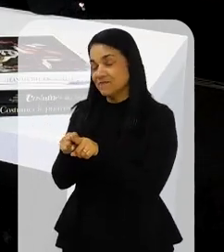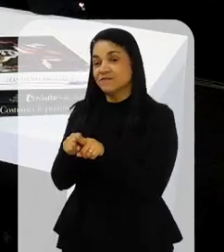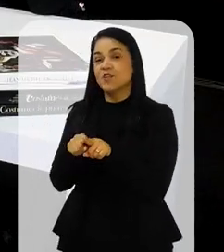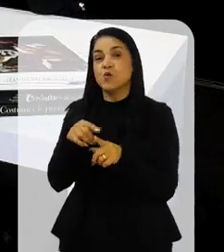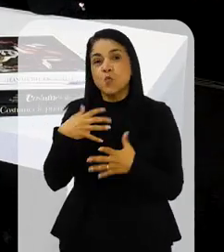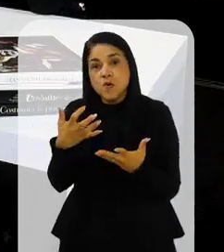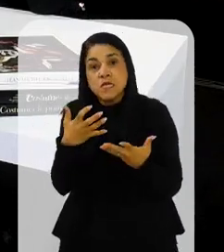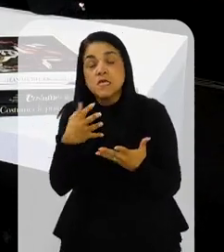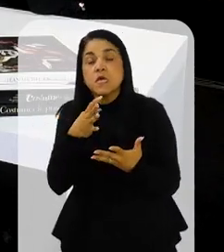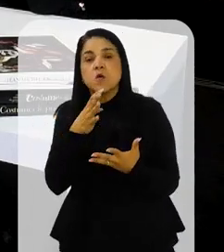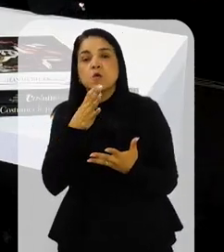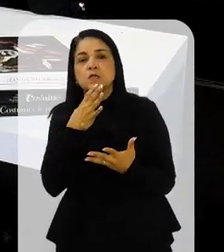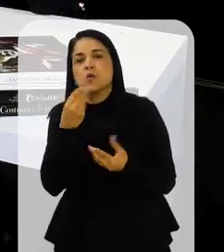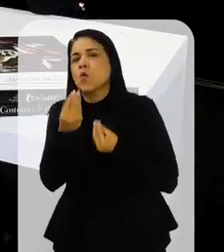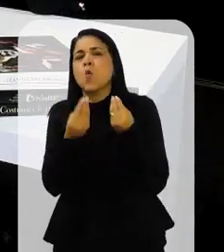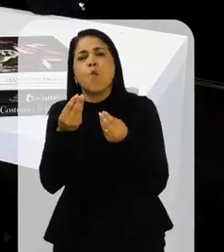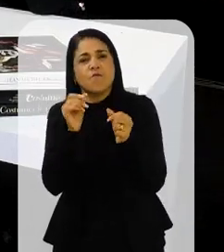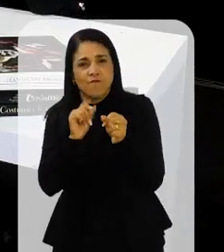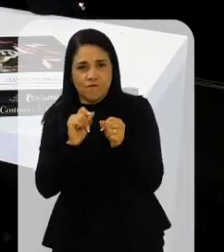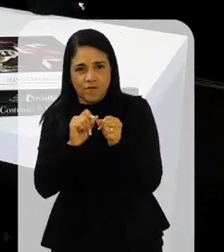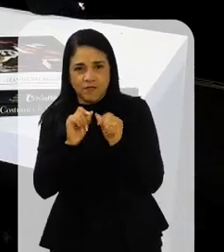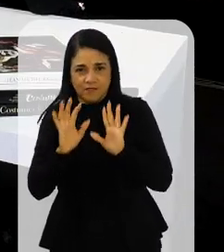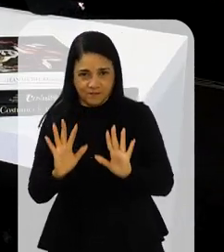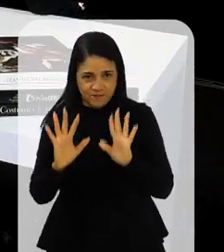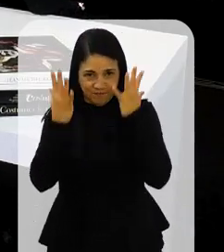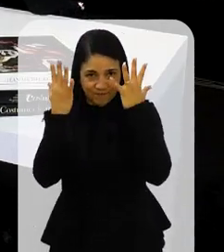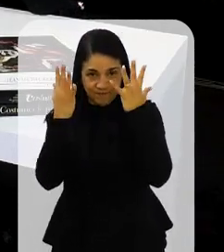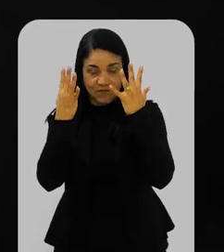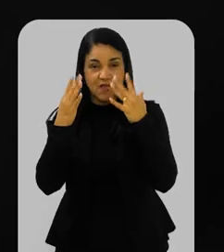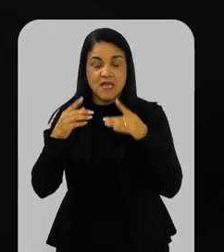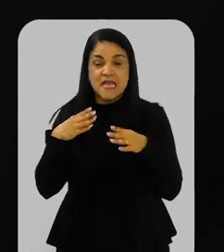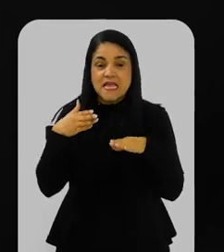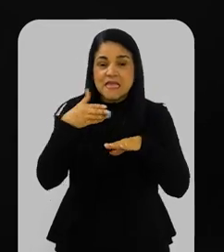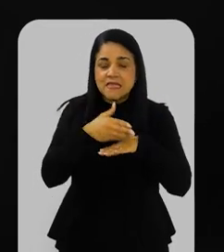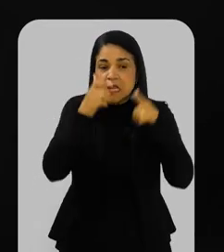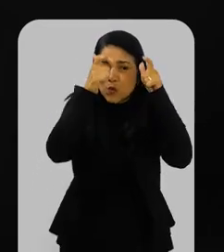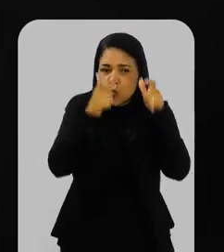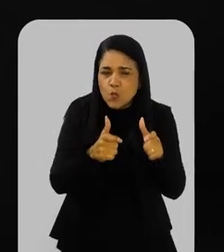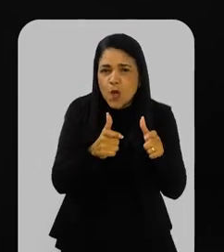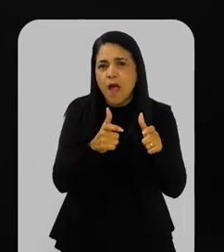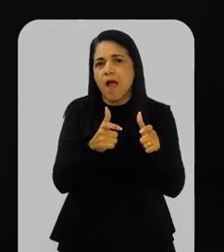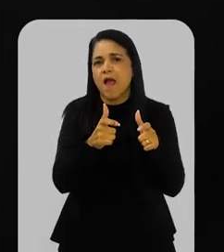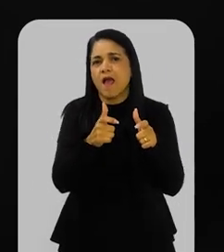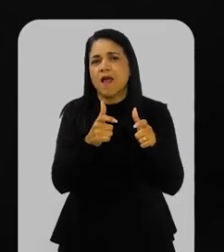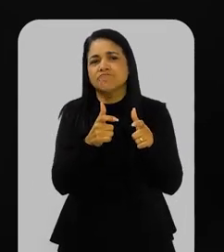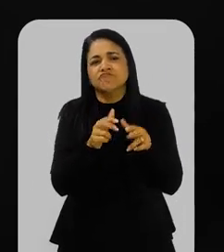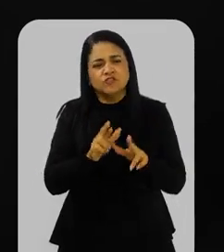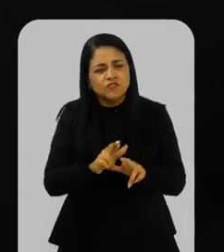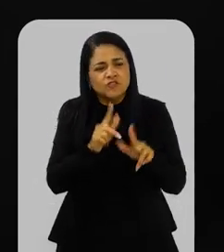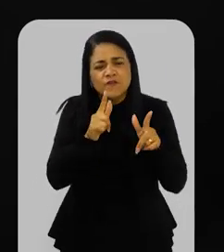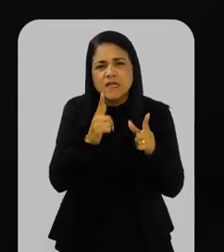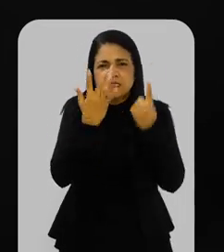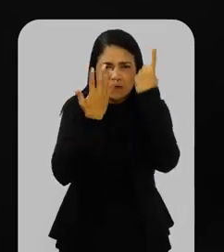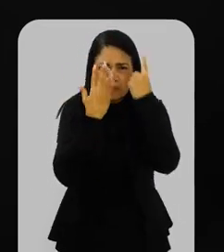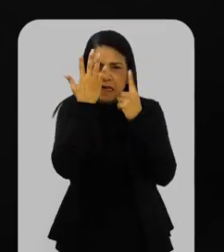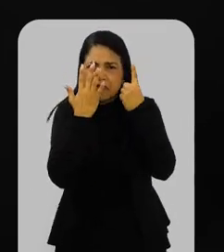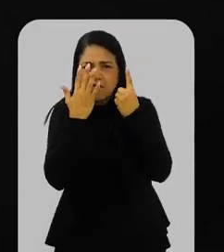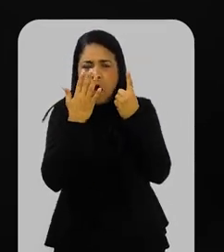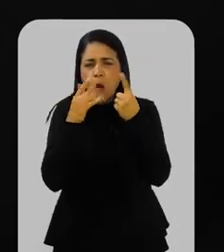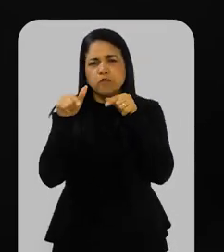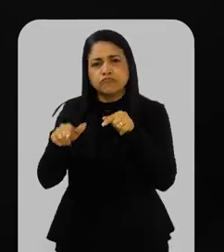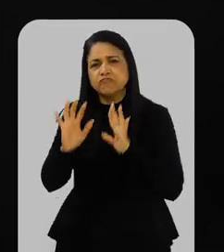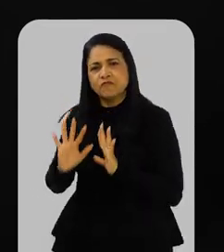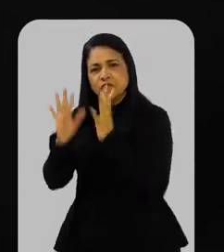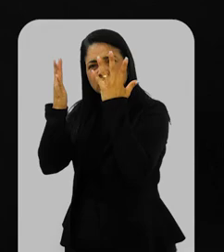Também, eu queria muito conhecer o saber fazer do festival. Entrar no galpão, ver como é que é, quais eram as diferenças pro